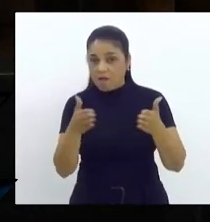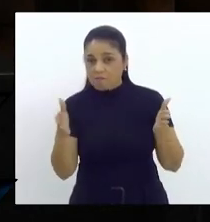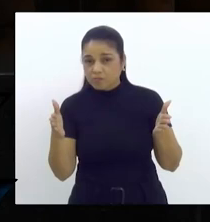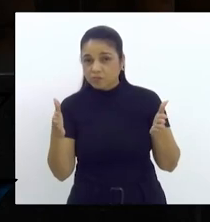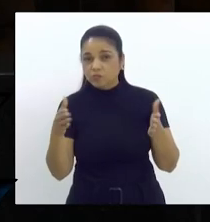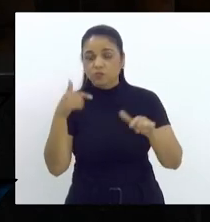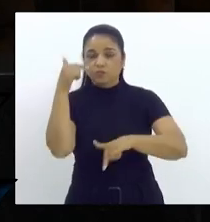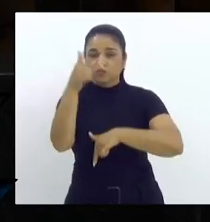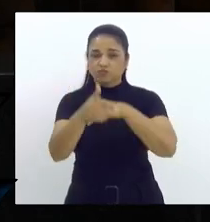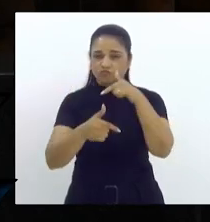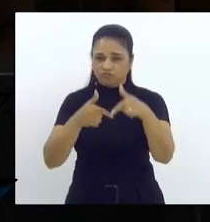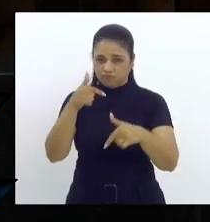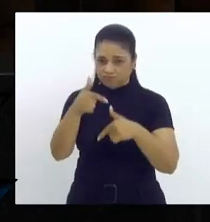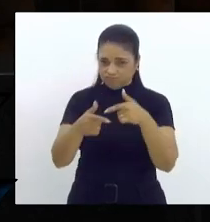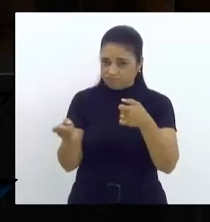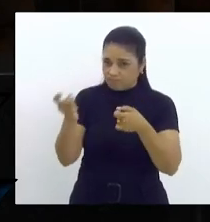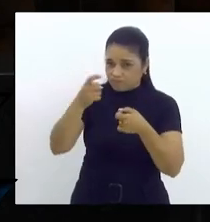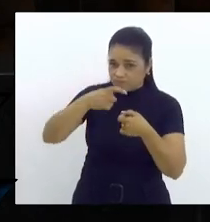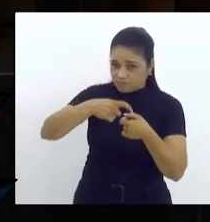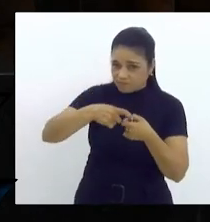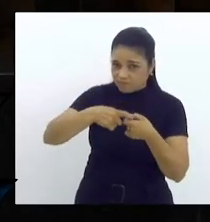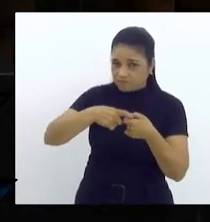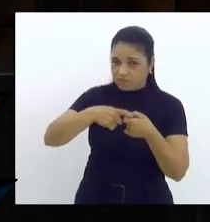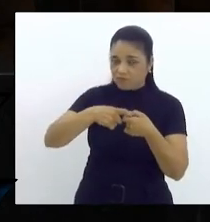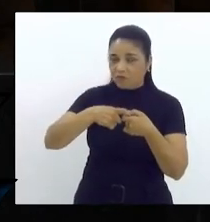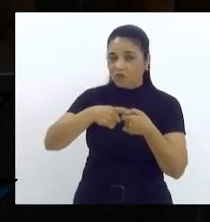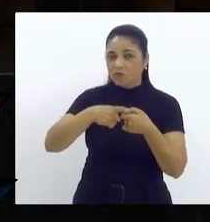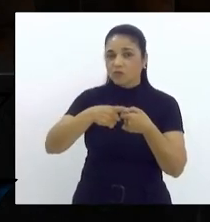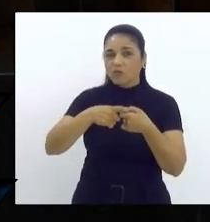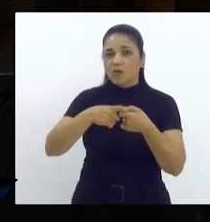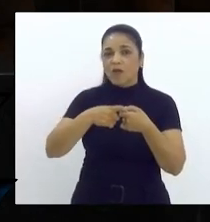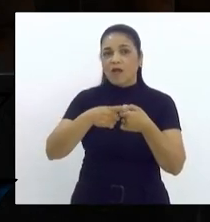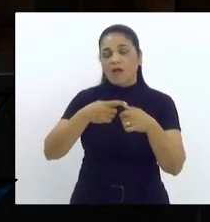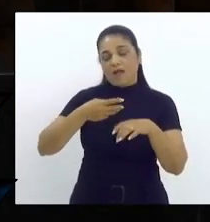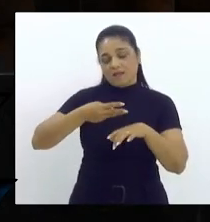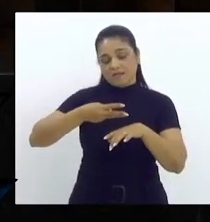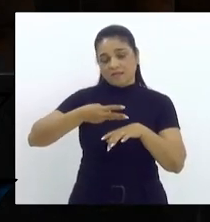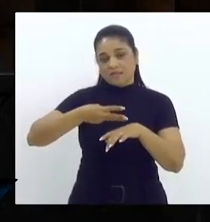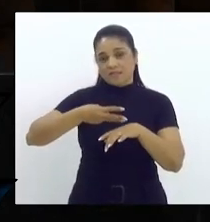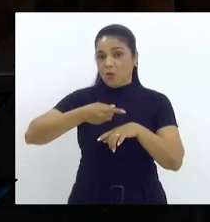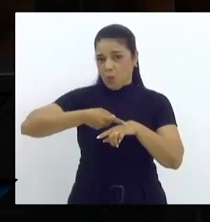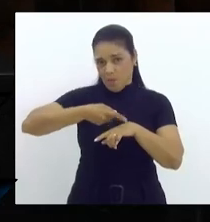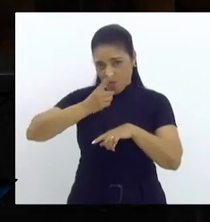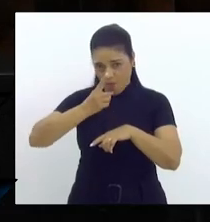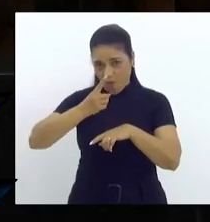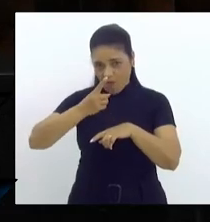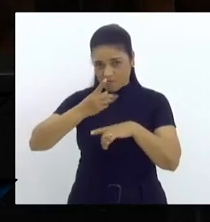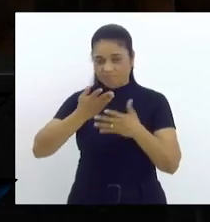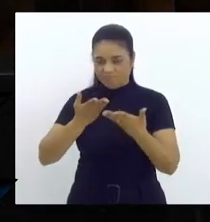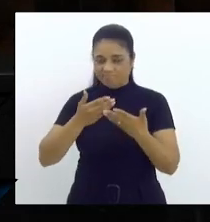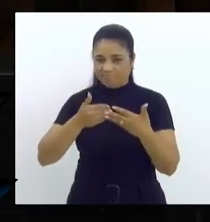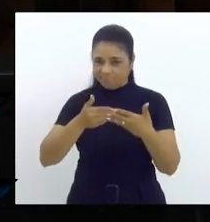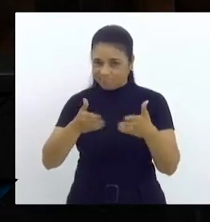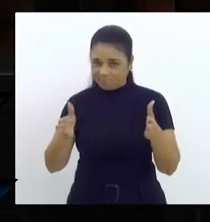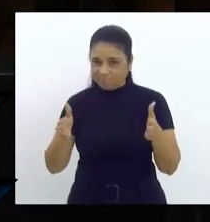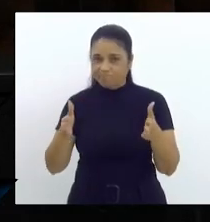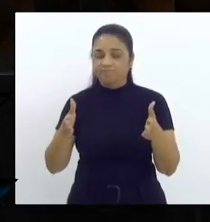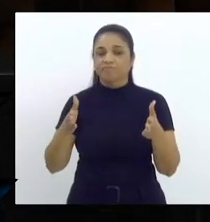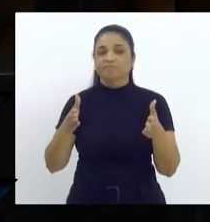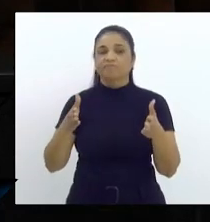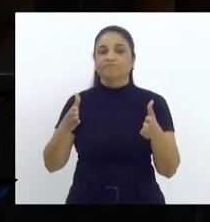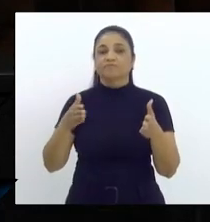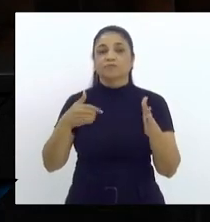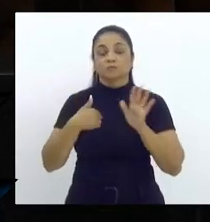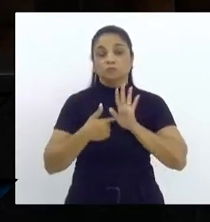dos trabalhos, quando abriu o protocolo às 13 horas, apresentamos